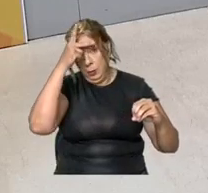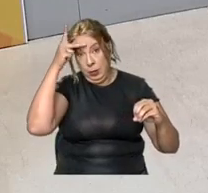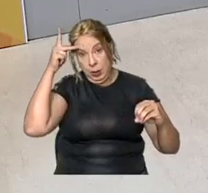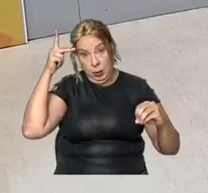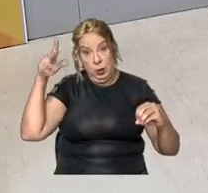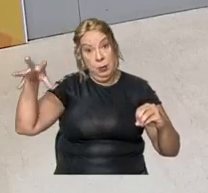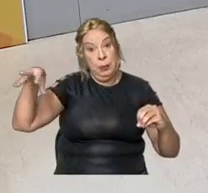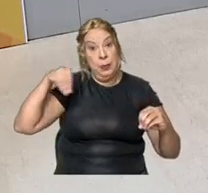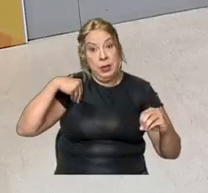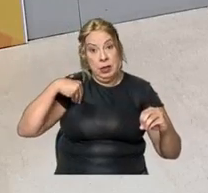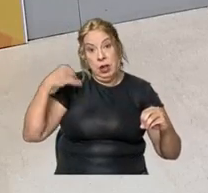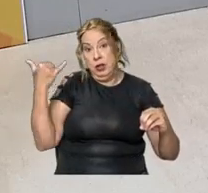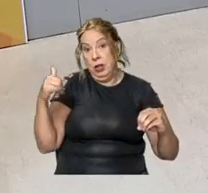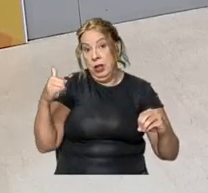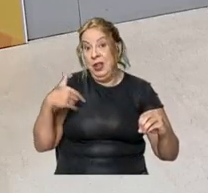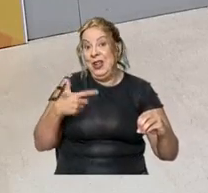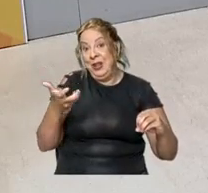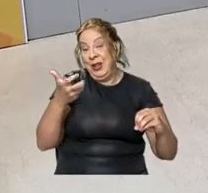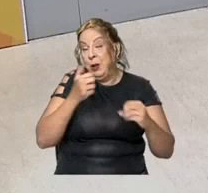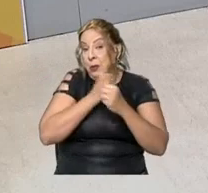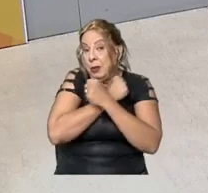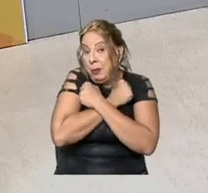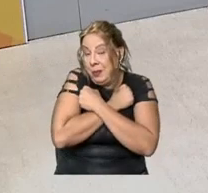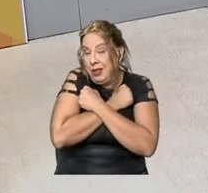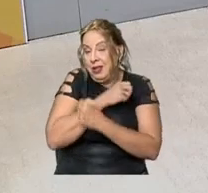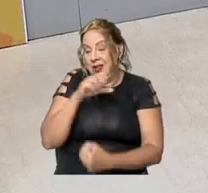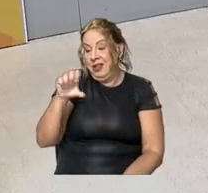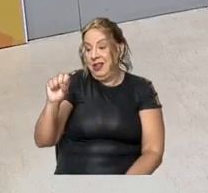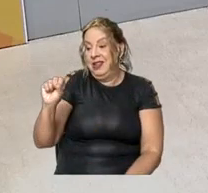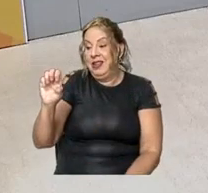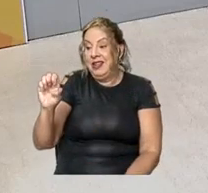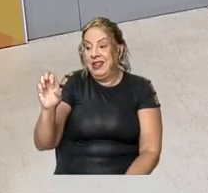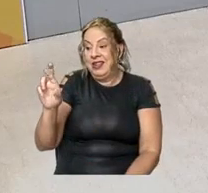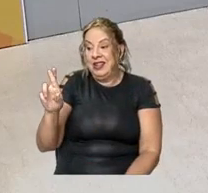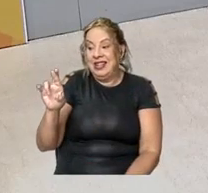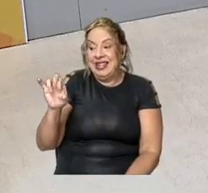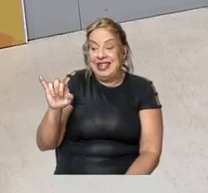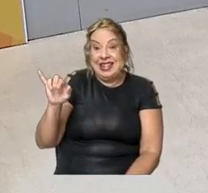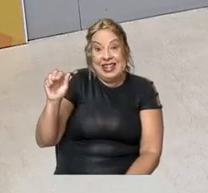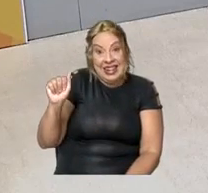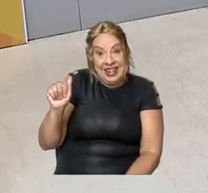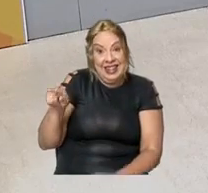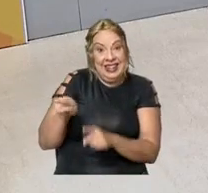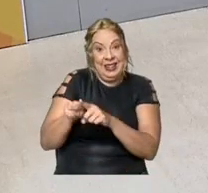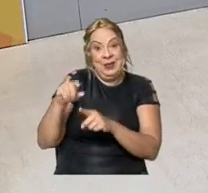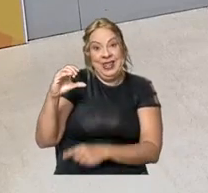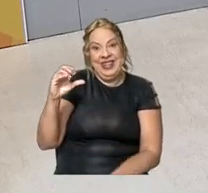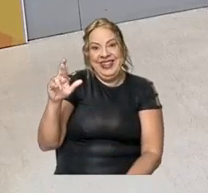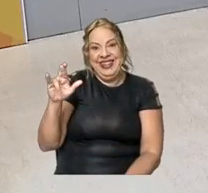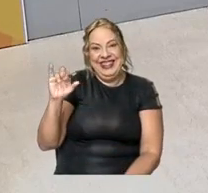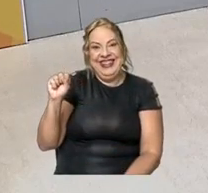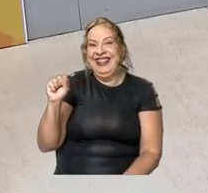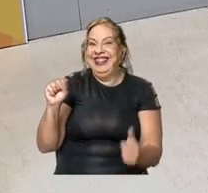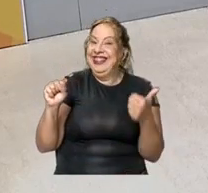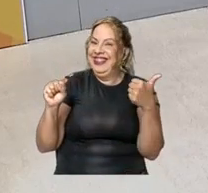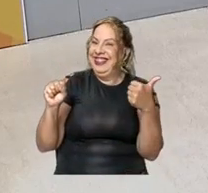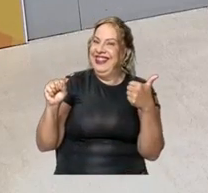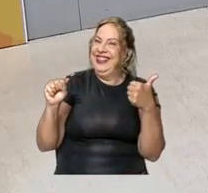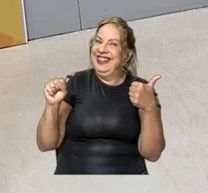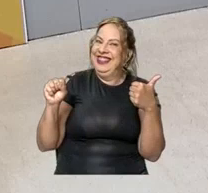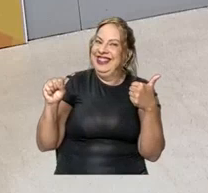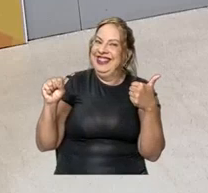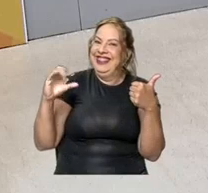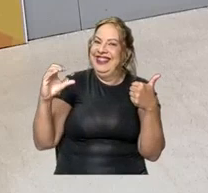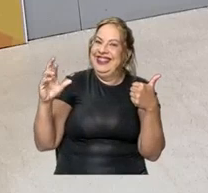Bom dia, quero mandar um abraço pra Sereia e pra Cris Bispo. Olha só, maravilhosas são elas,